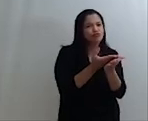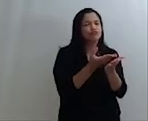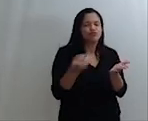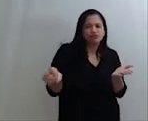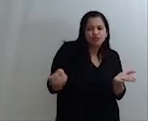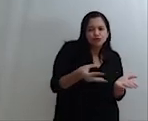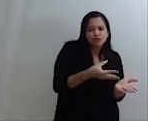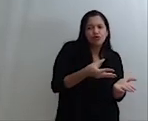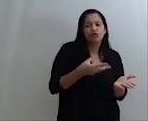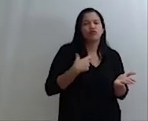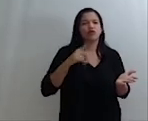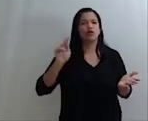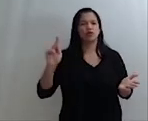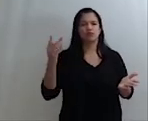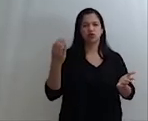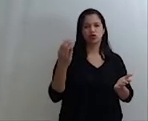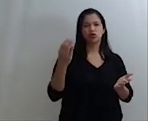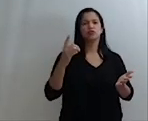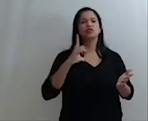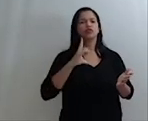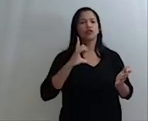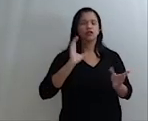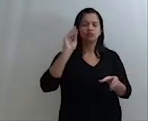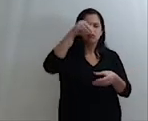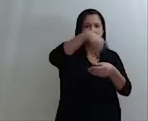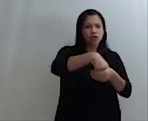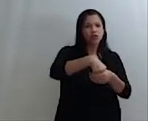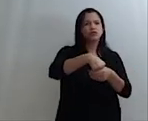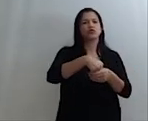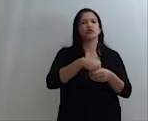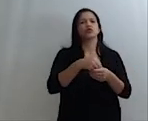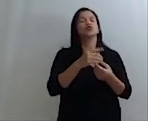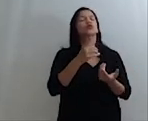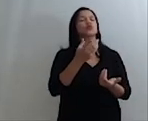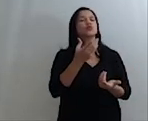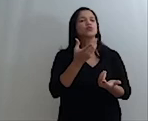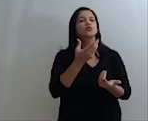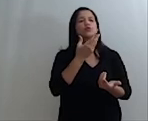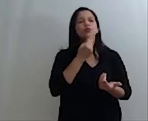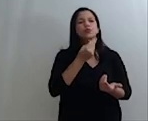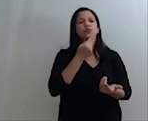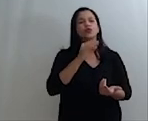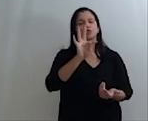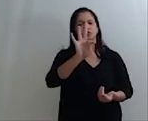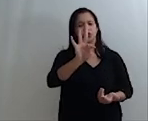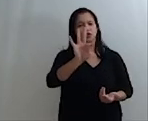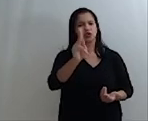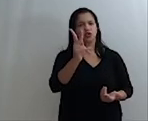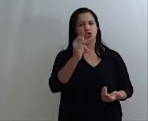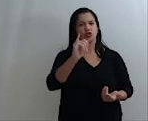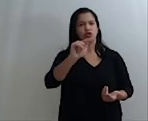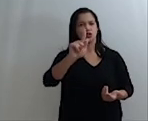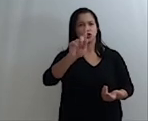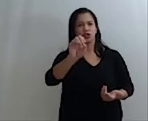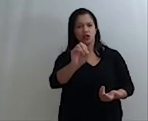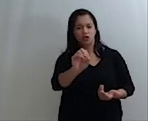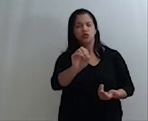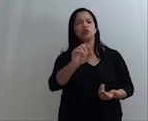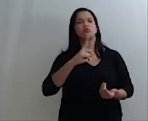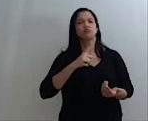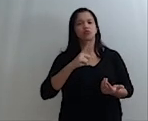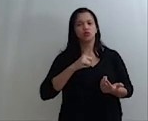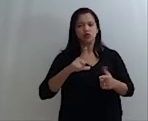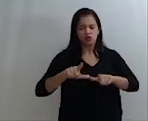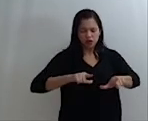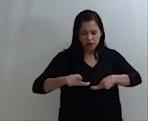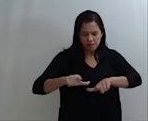do habias Corpus do Dr Thiago e e devo dizer que no nosso trabalho eh nessa nossa empreitada de nos